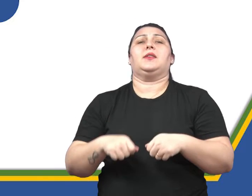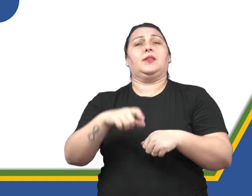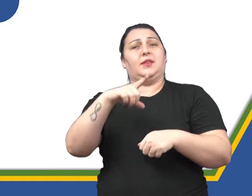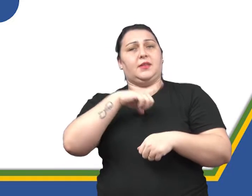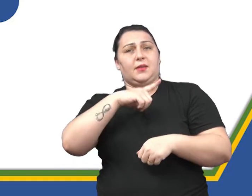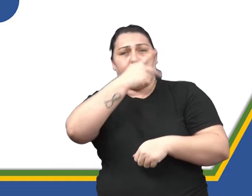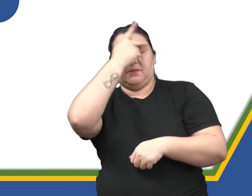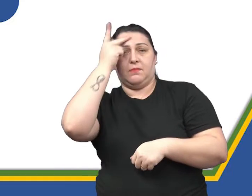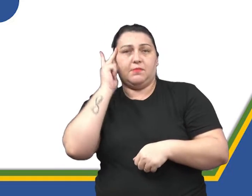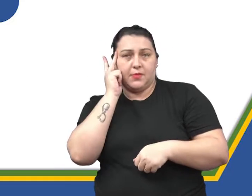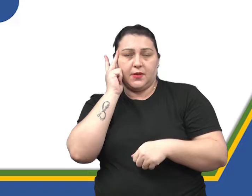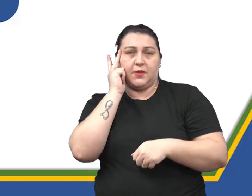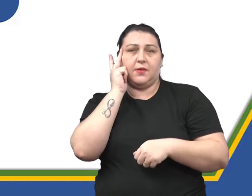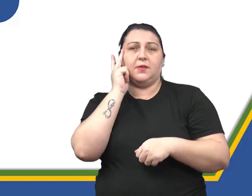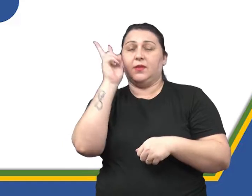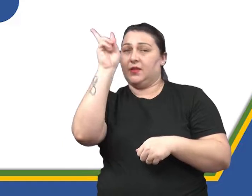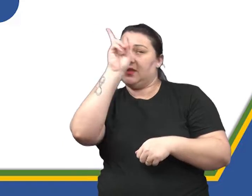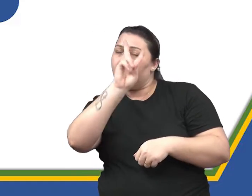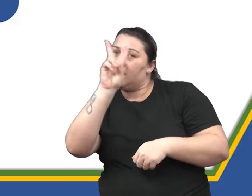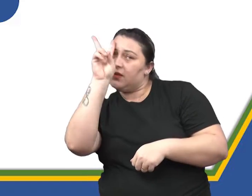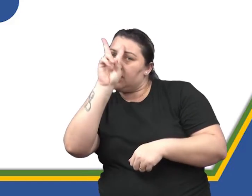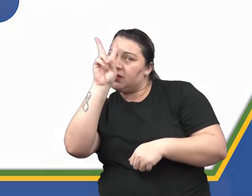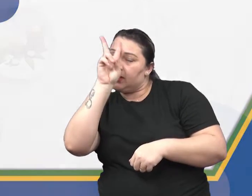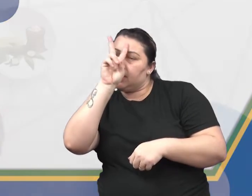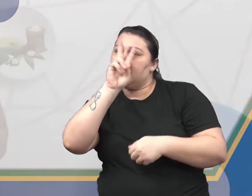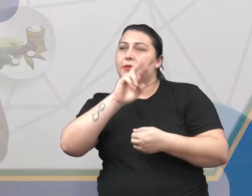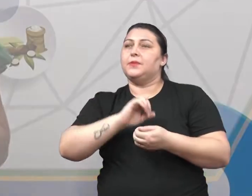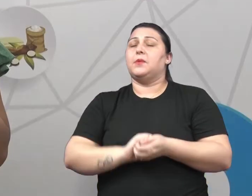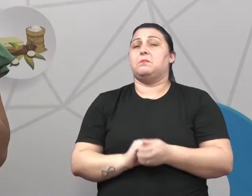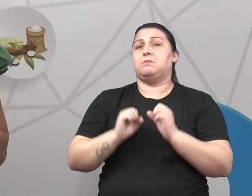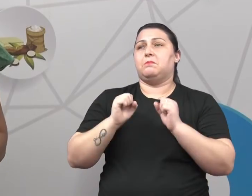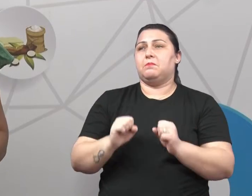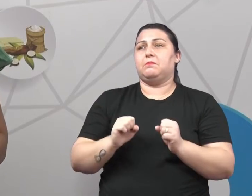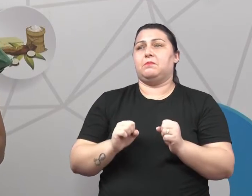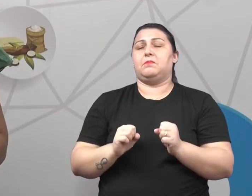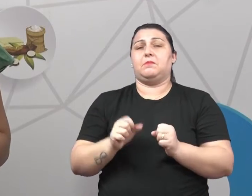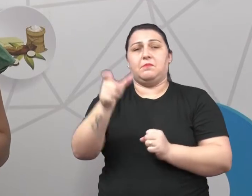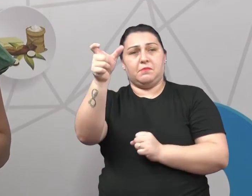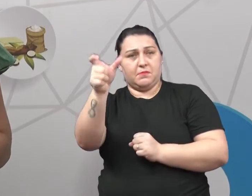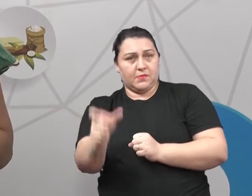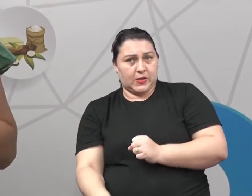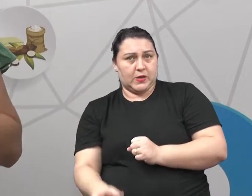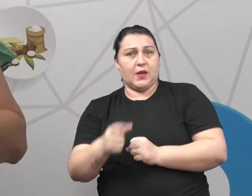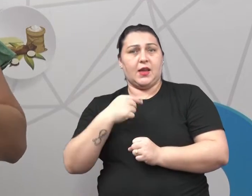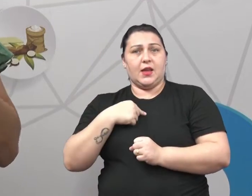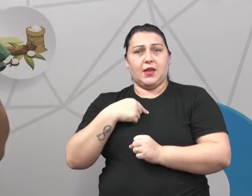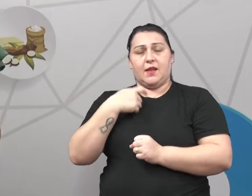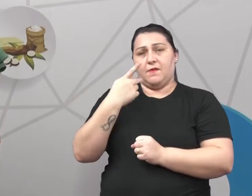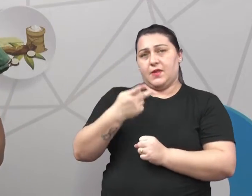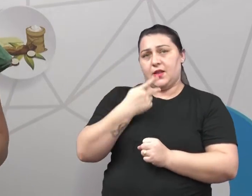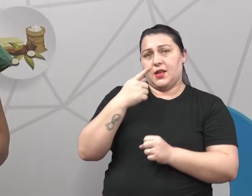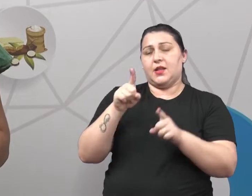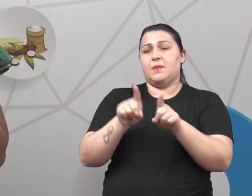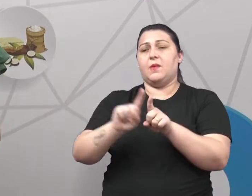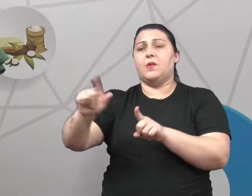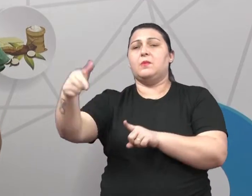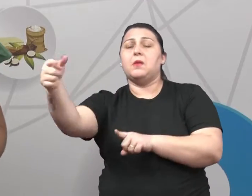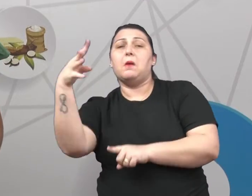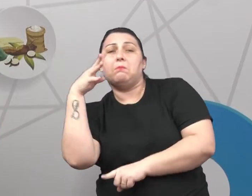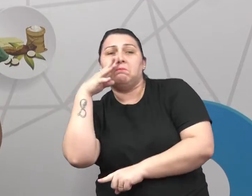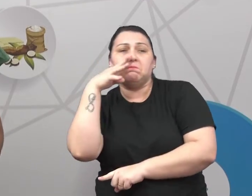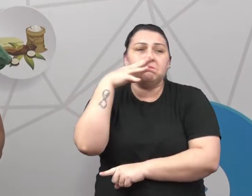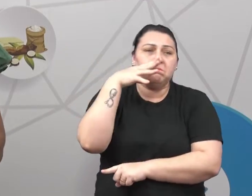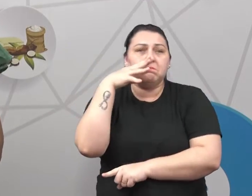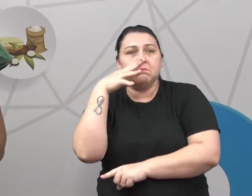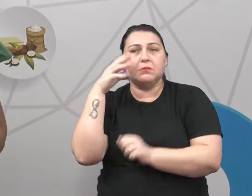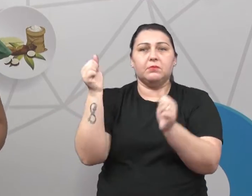vai envolver algumas personagens, que pode ser a pessoa que está contando e também outras pessoas que podem estar